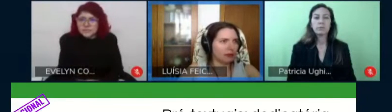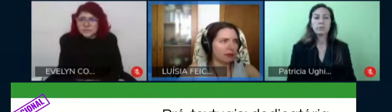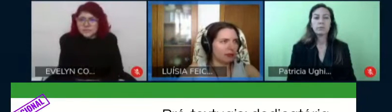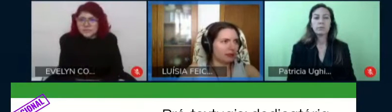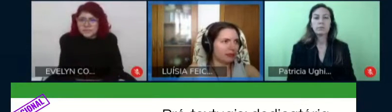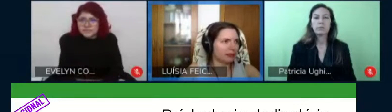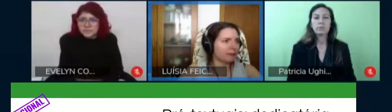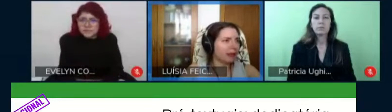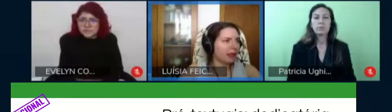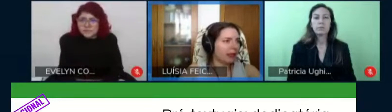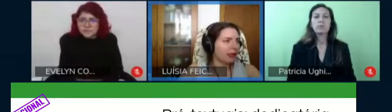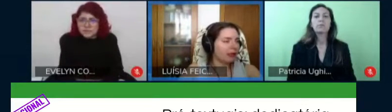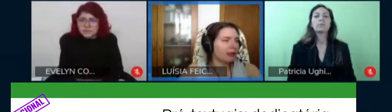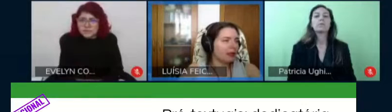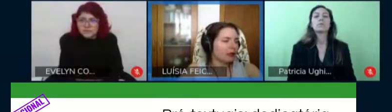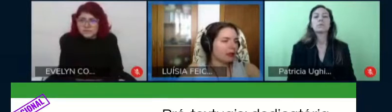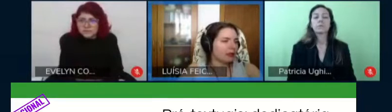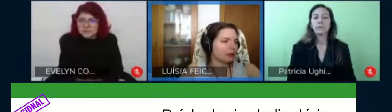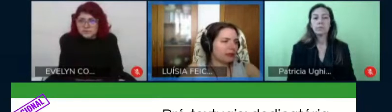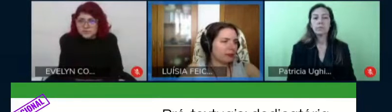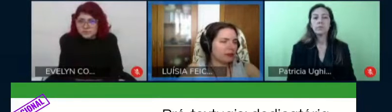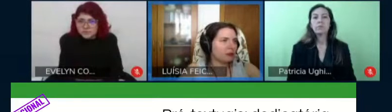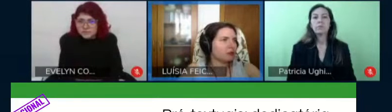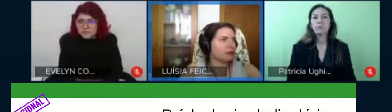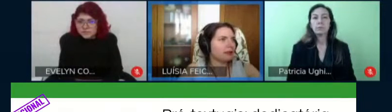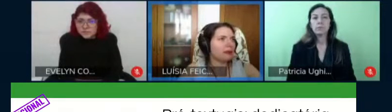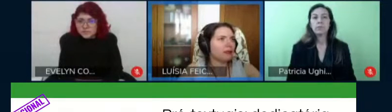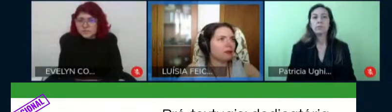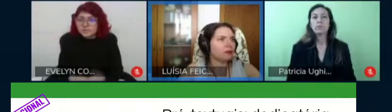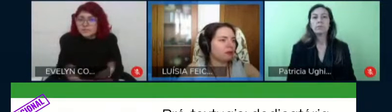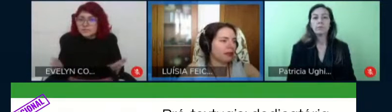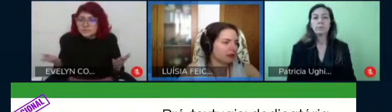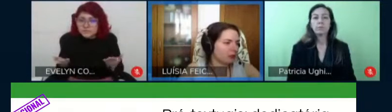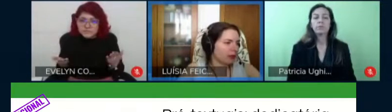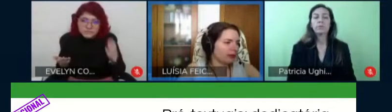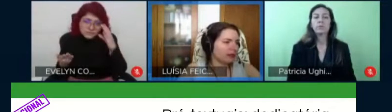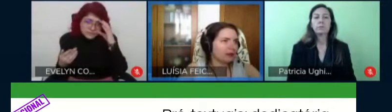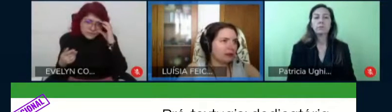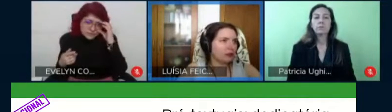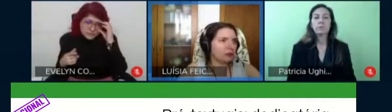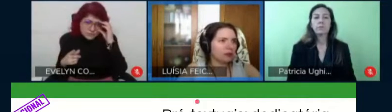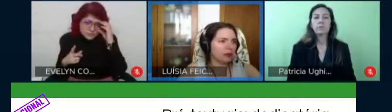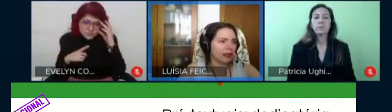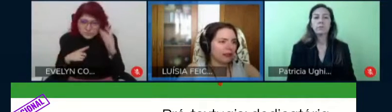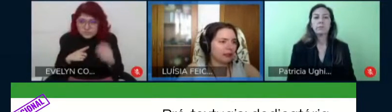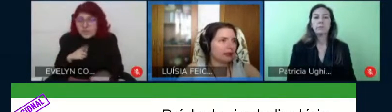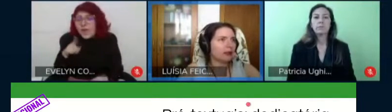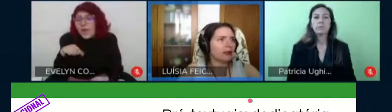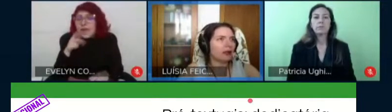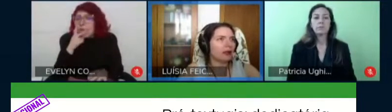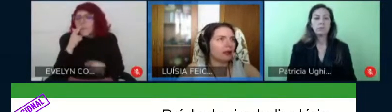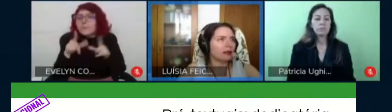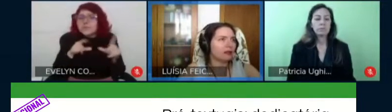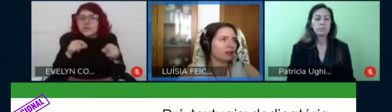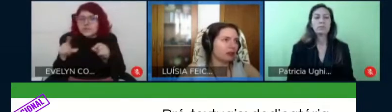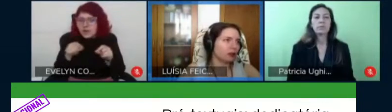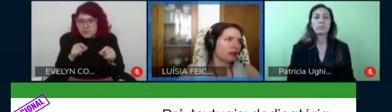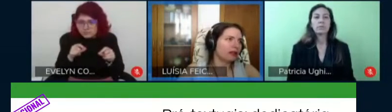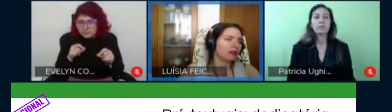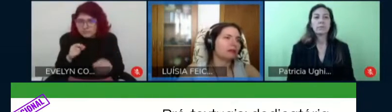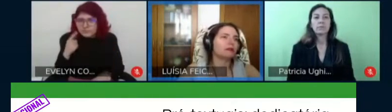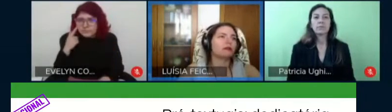público na maior parte das vezes. Daí agora nós temos alguns elementos pré-textuais que são opcionais, né, que é